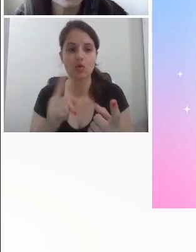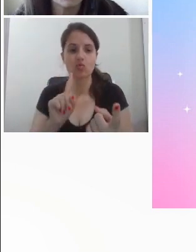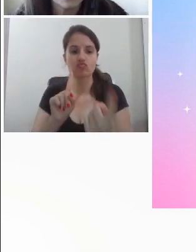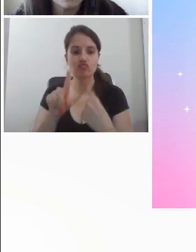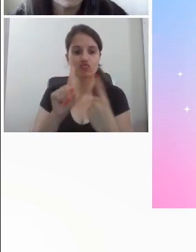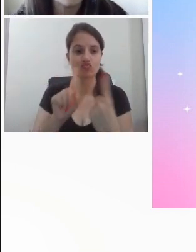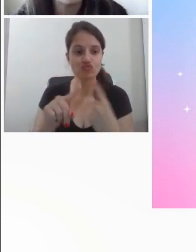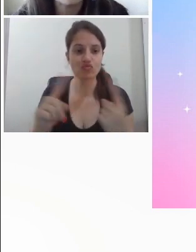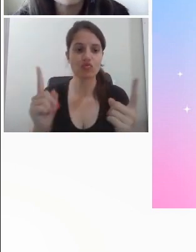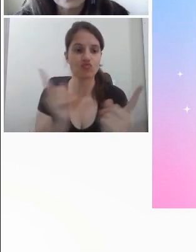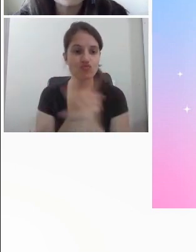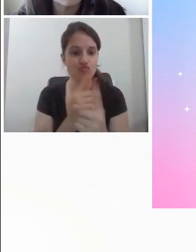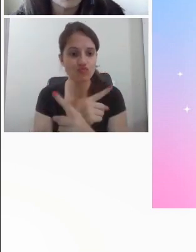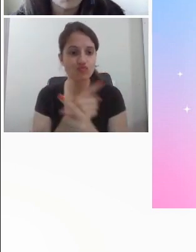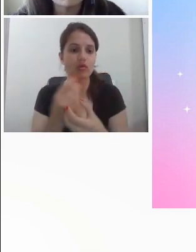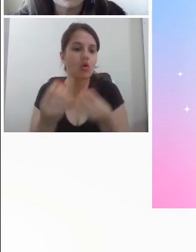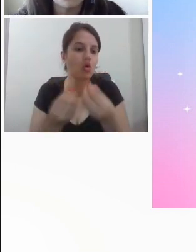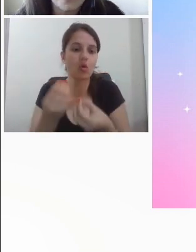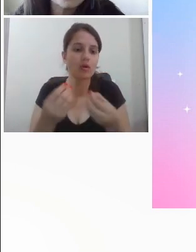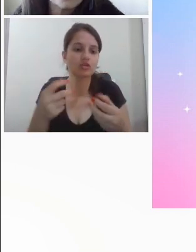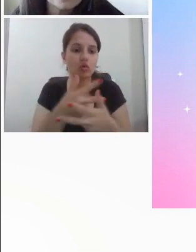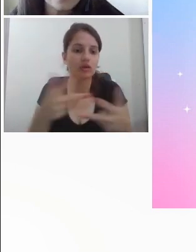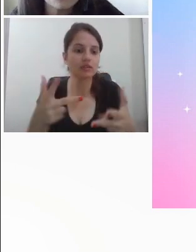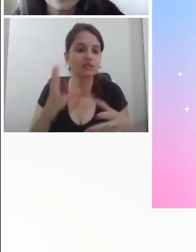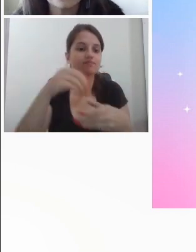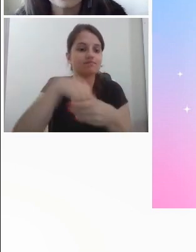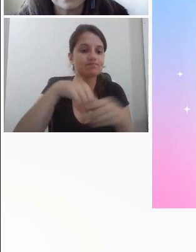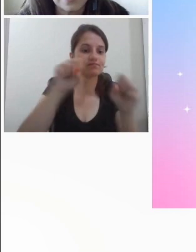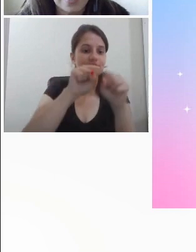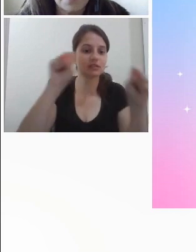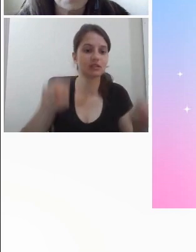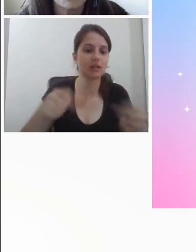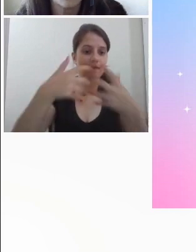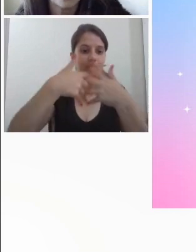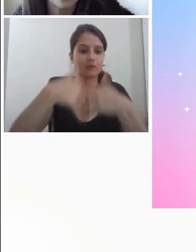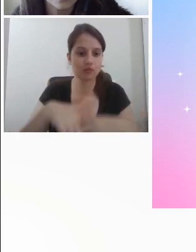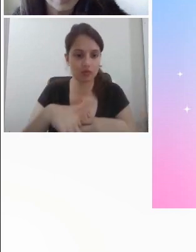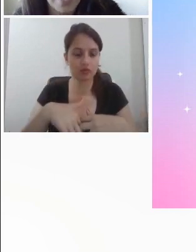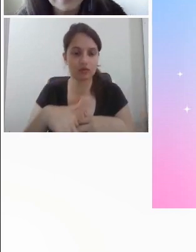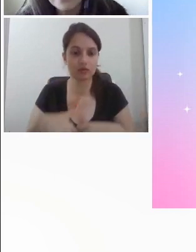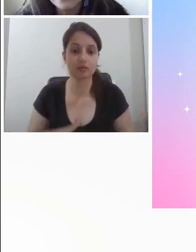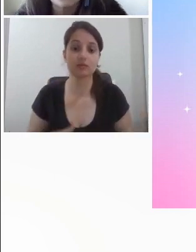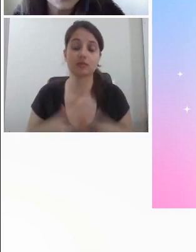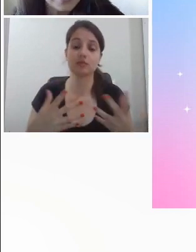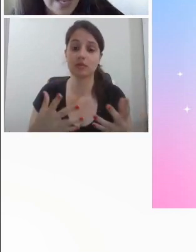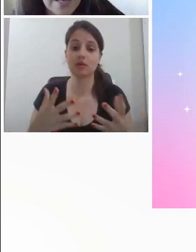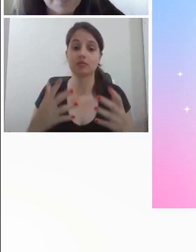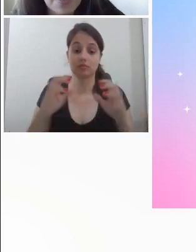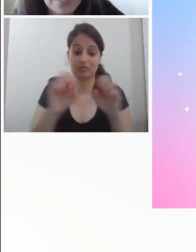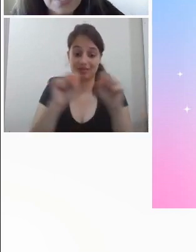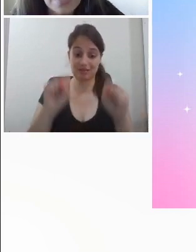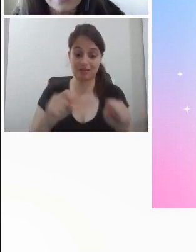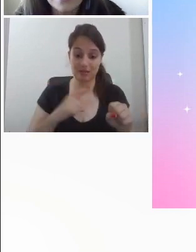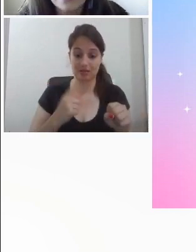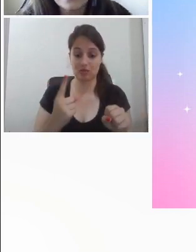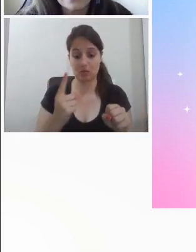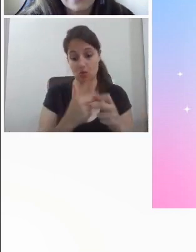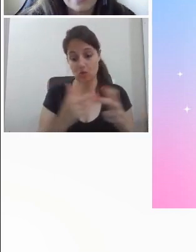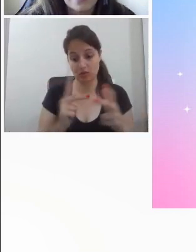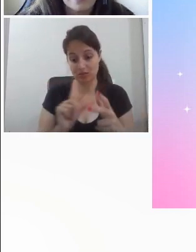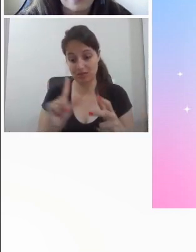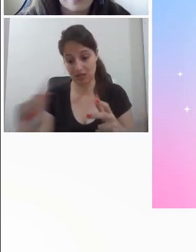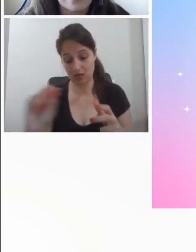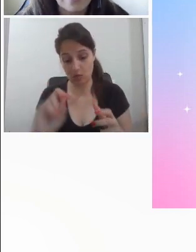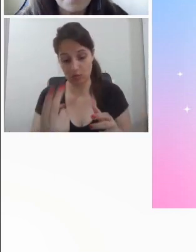saída e uma série de consequências dentro desse sistema por aquilo que entra e aquilo que sai e aí